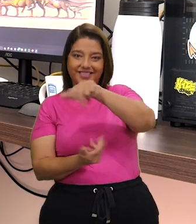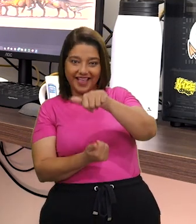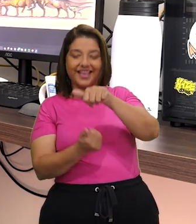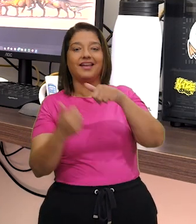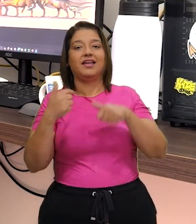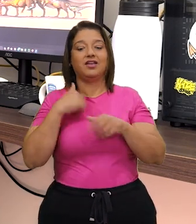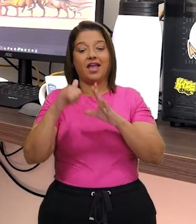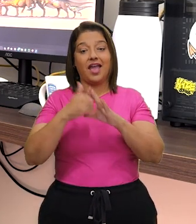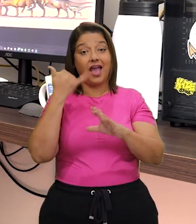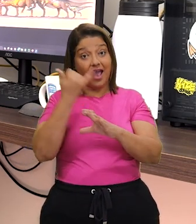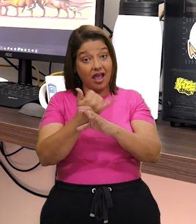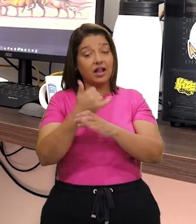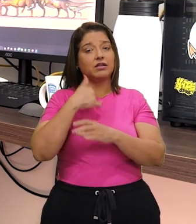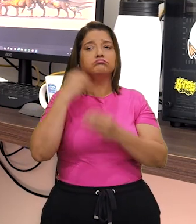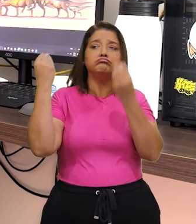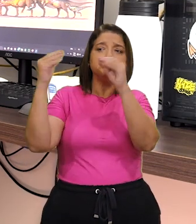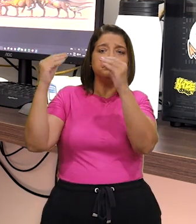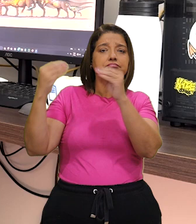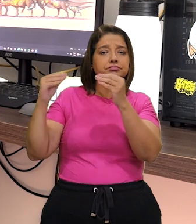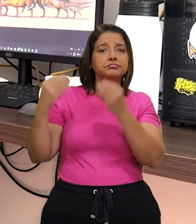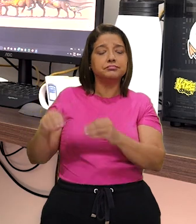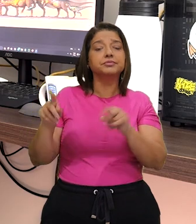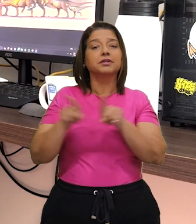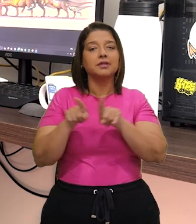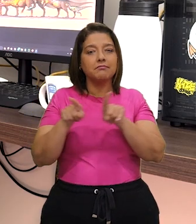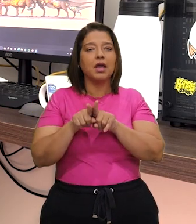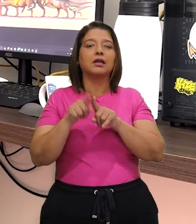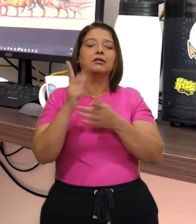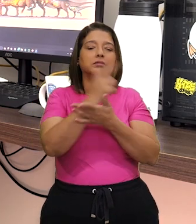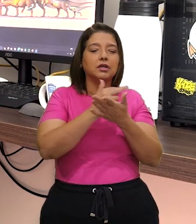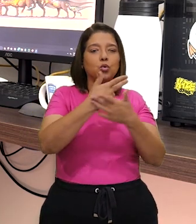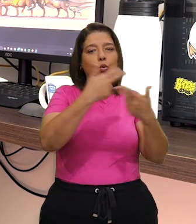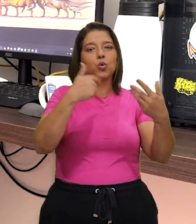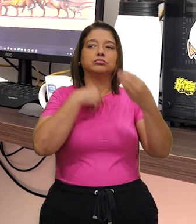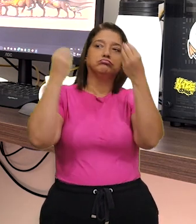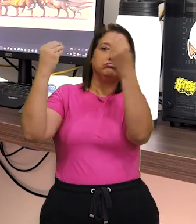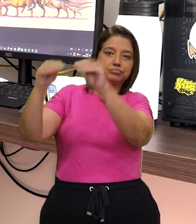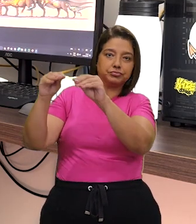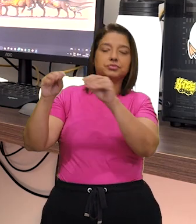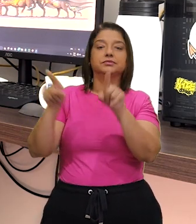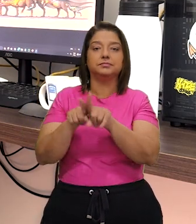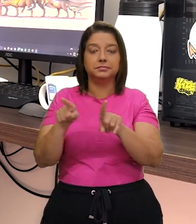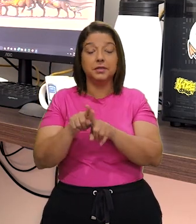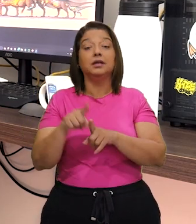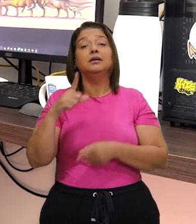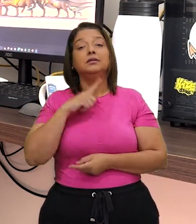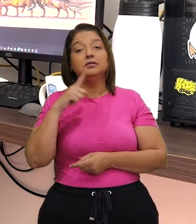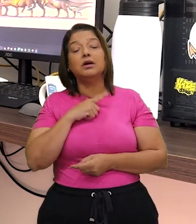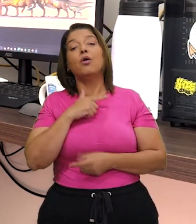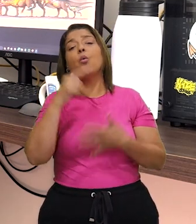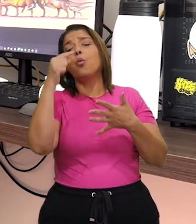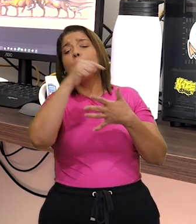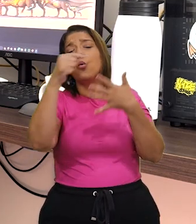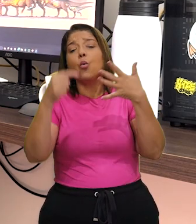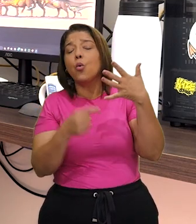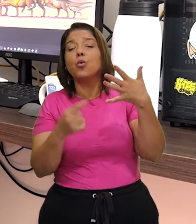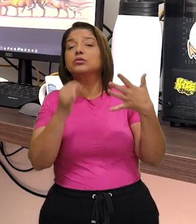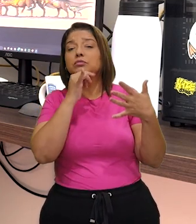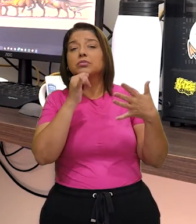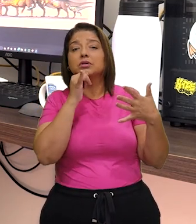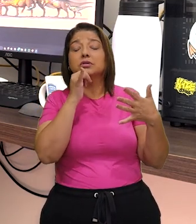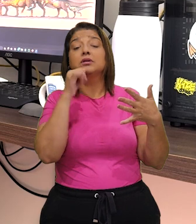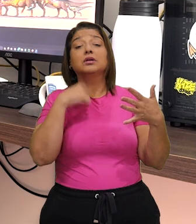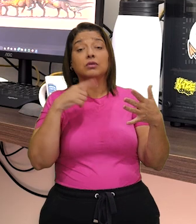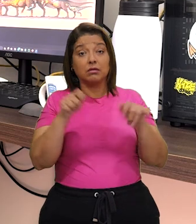comissões fixas e eu faço Paleo artes para aparecer lá no vídeo dentre outras já fiz algum algumas comissões ainda estou